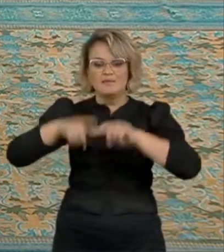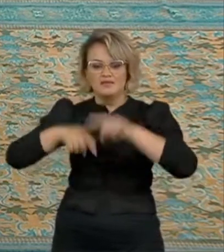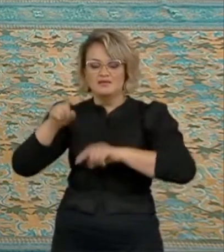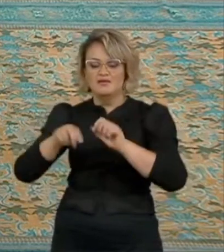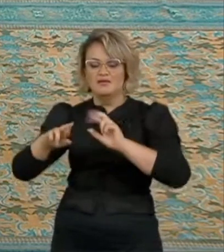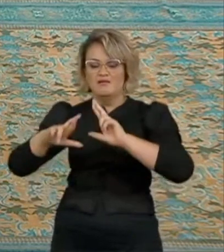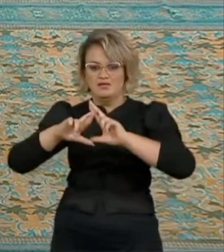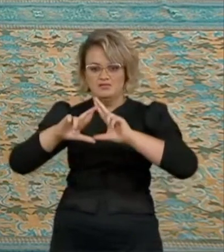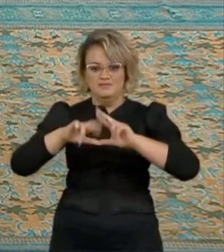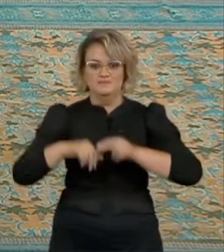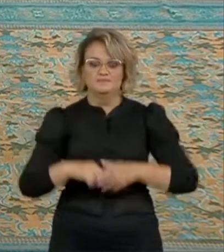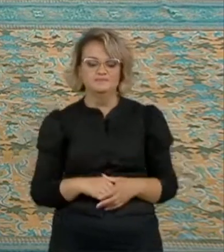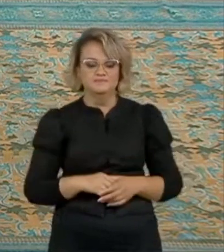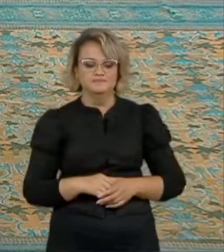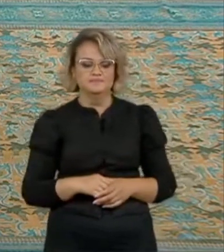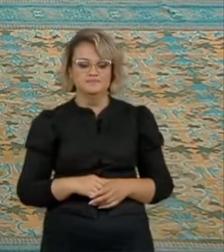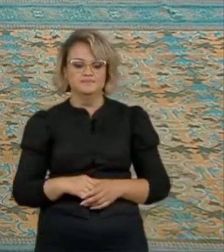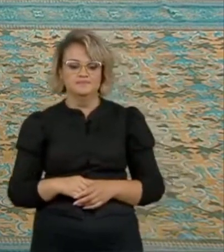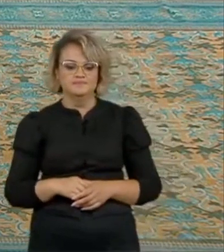recicláveis